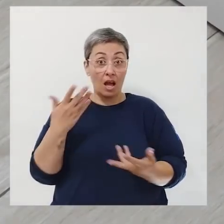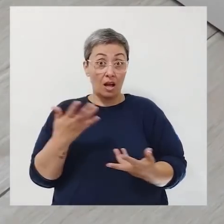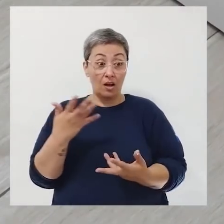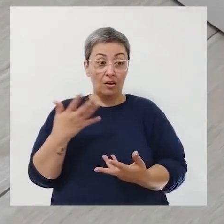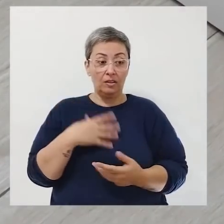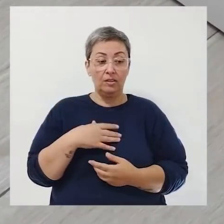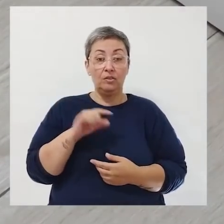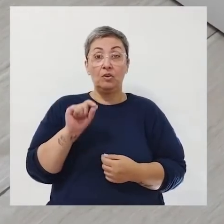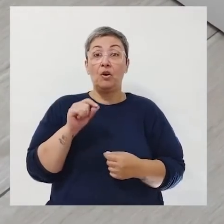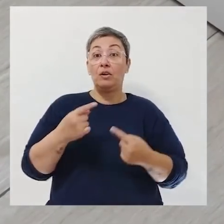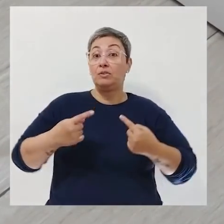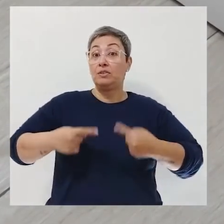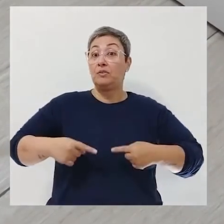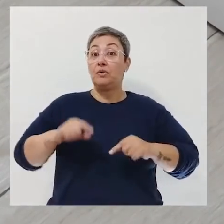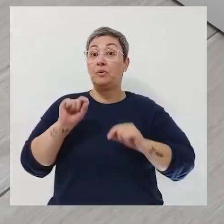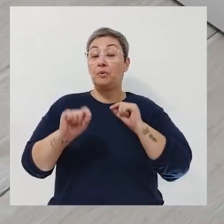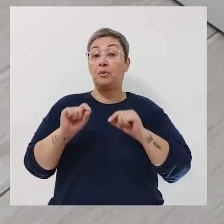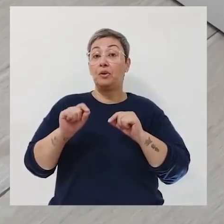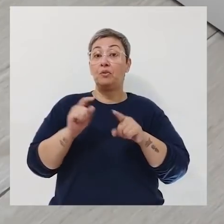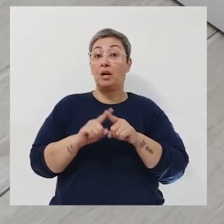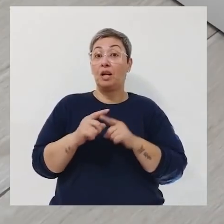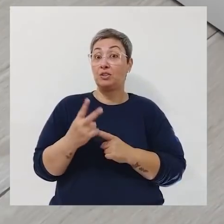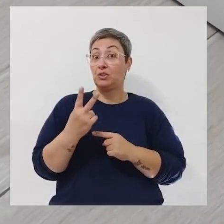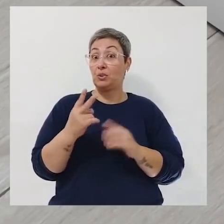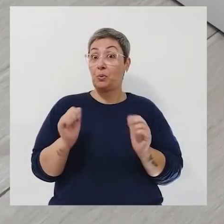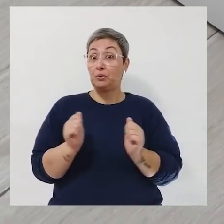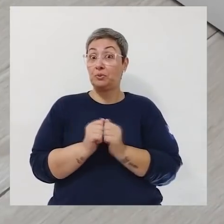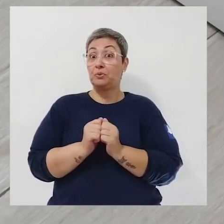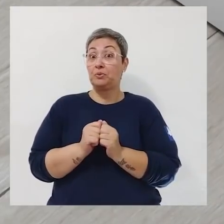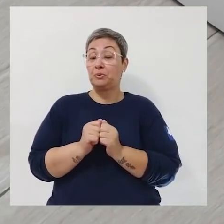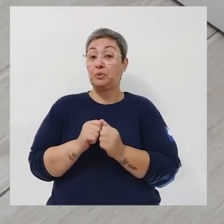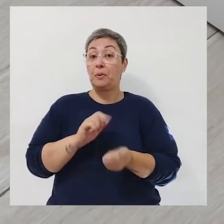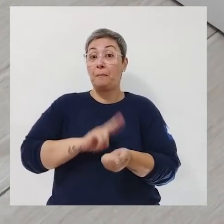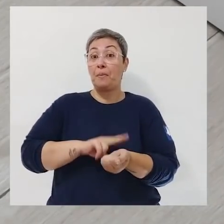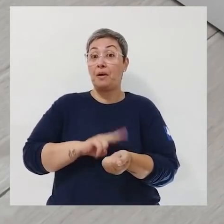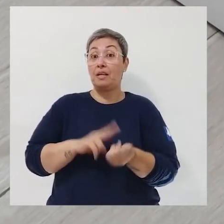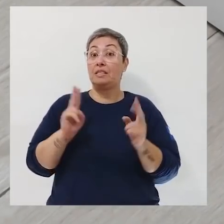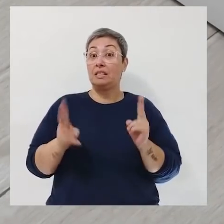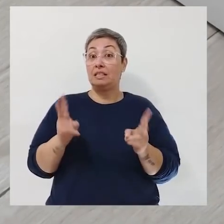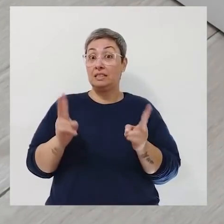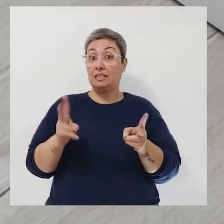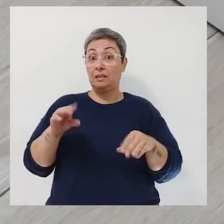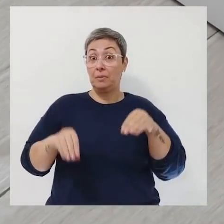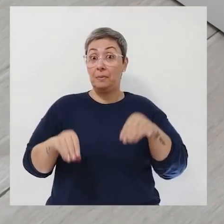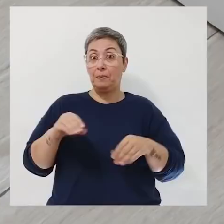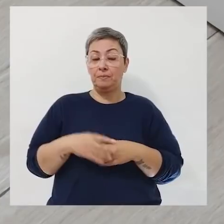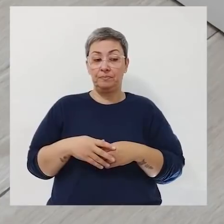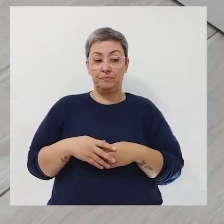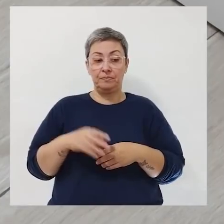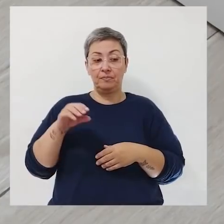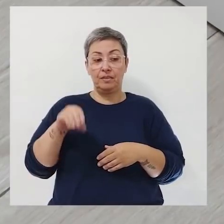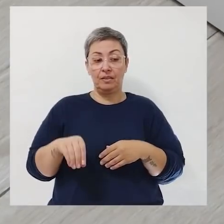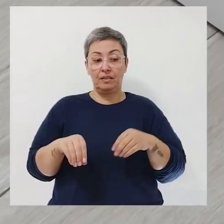Agora, o desafio é fazer com as duas, mantendo o ritmo das tampinhas. Vamos tentar?